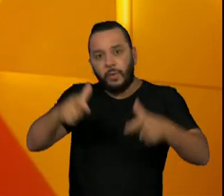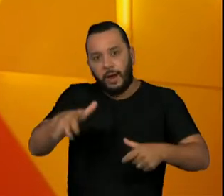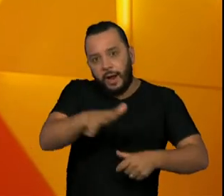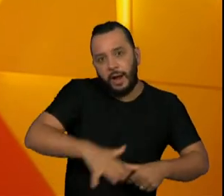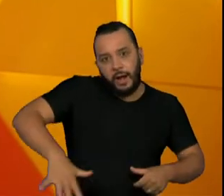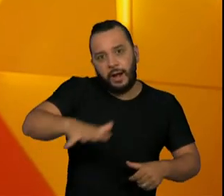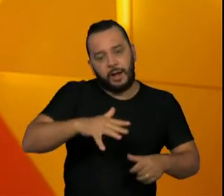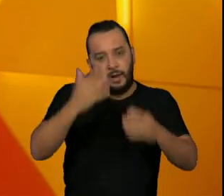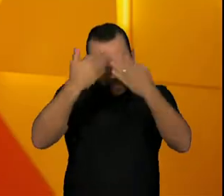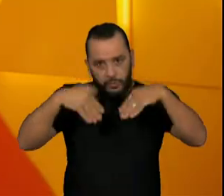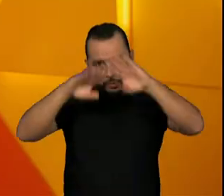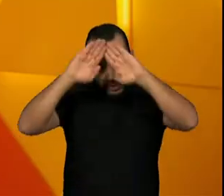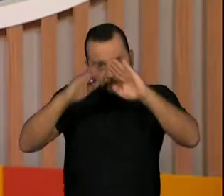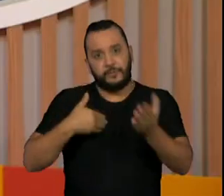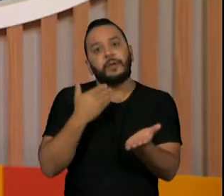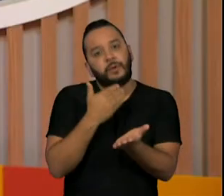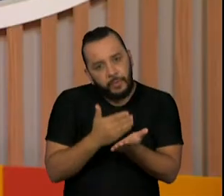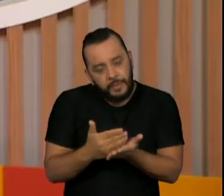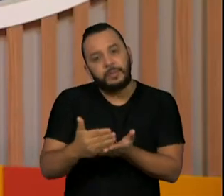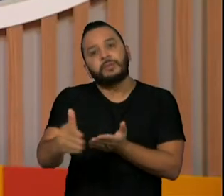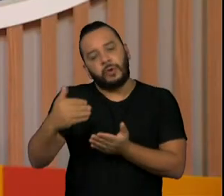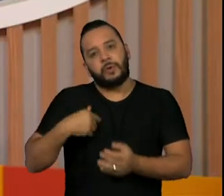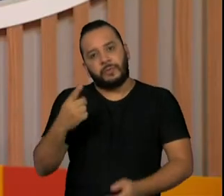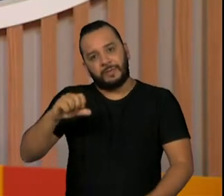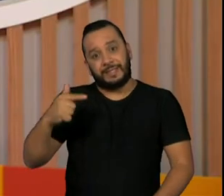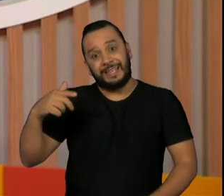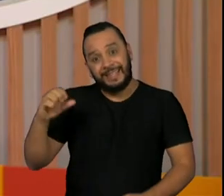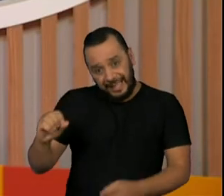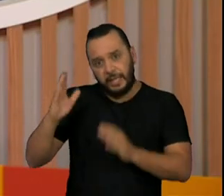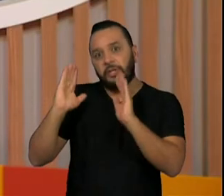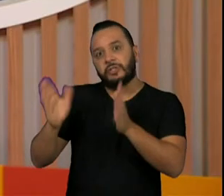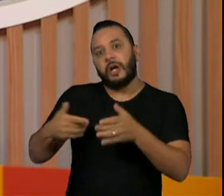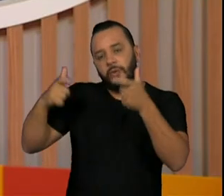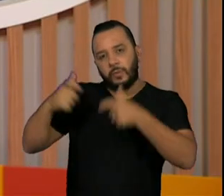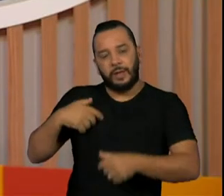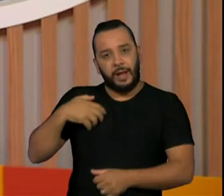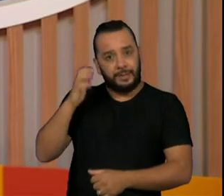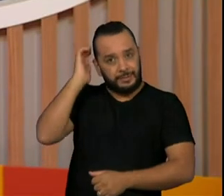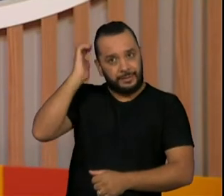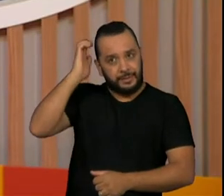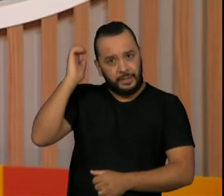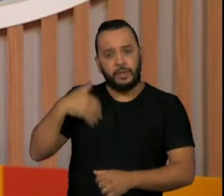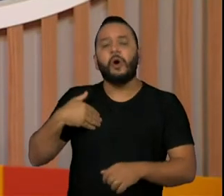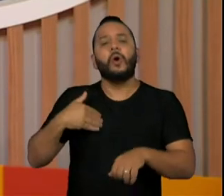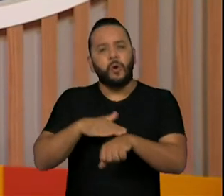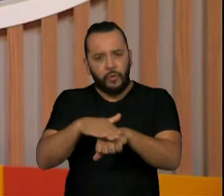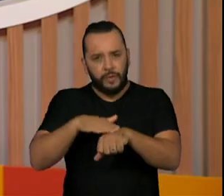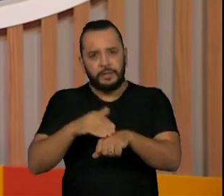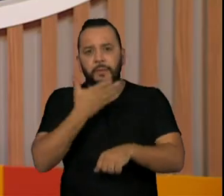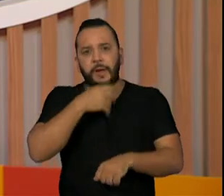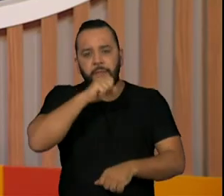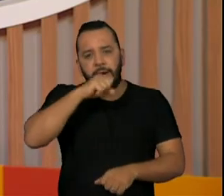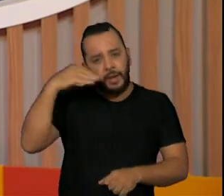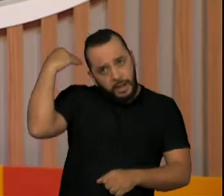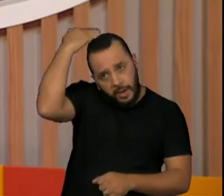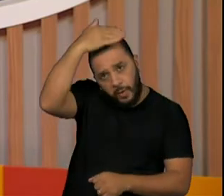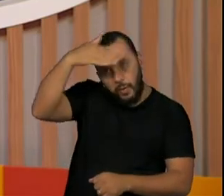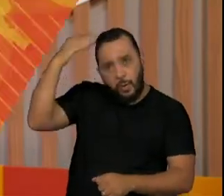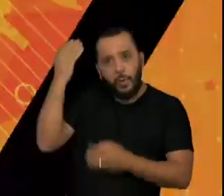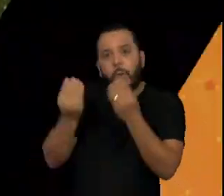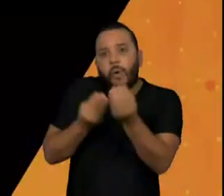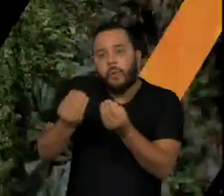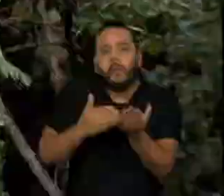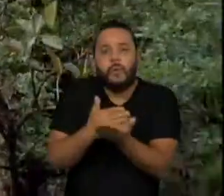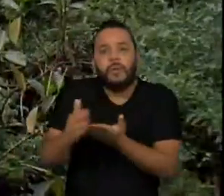Ronaldo Linhares em Santo André. Nós conversamos com o Babalaô para conhecer um pouco melhor a origem sincrética dessa religião.